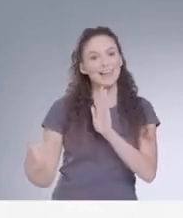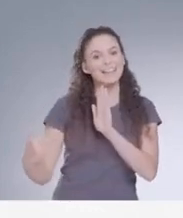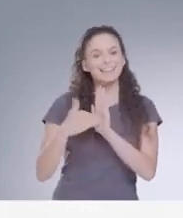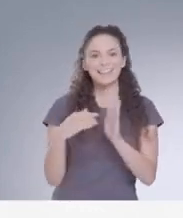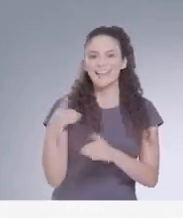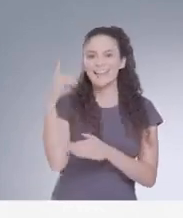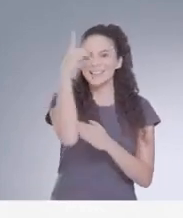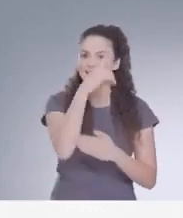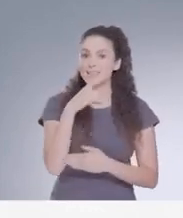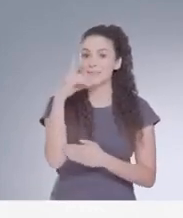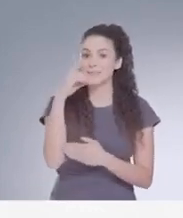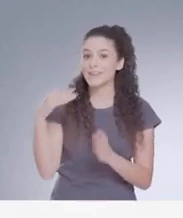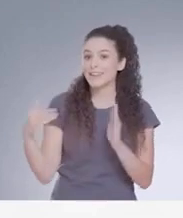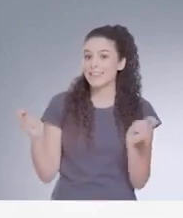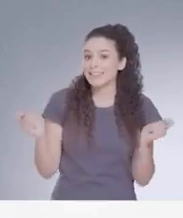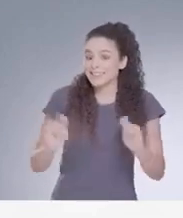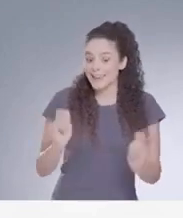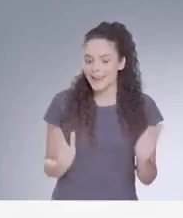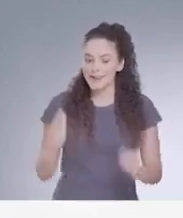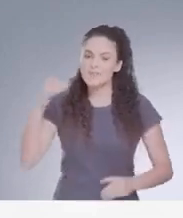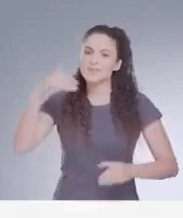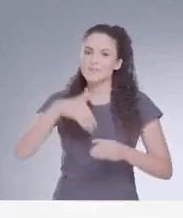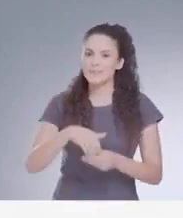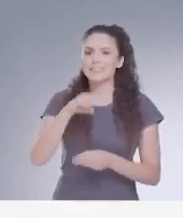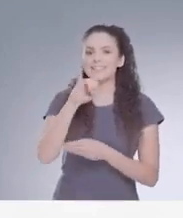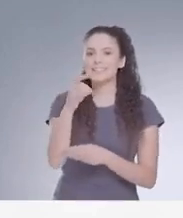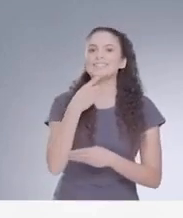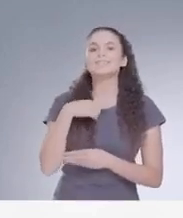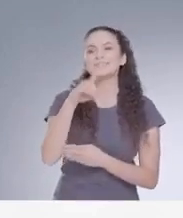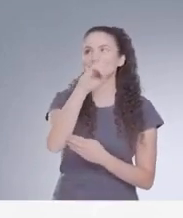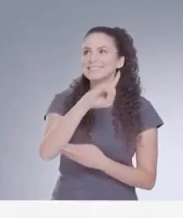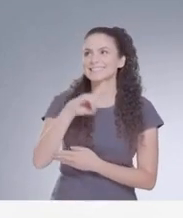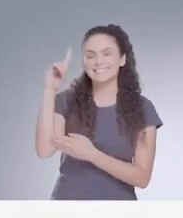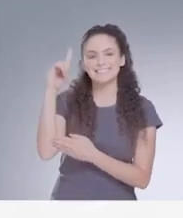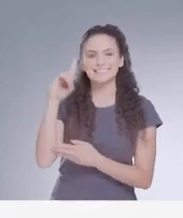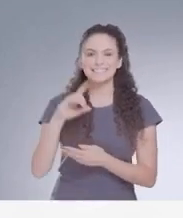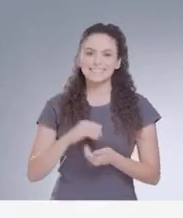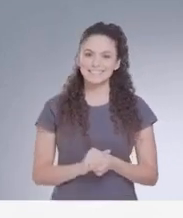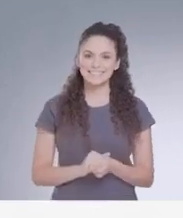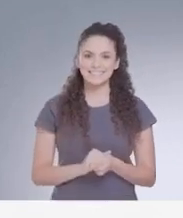Até domingo e até o segundo turno, se Deus quiser.